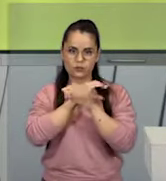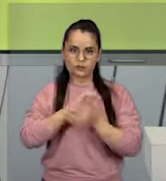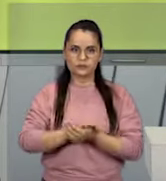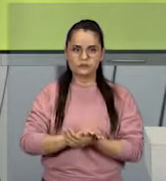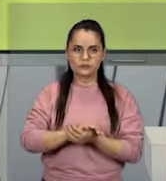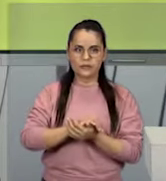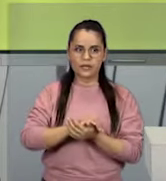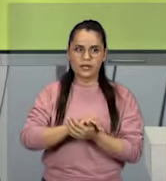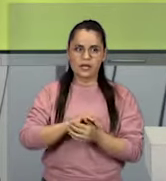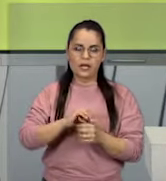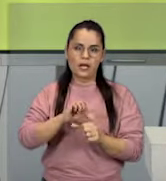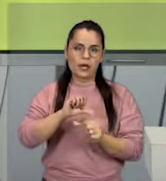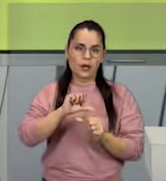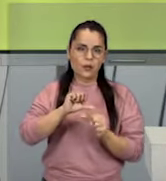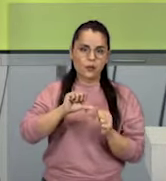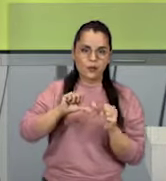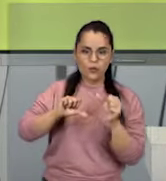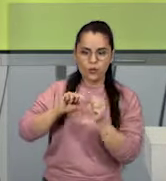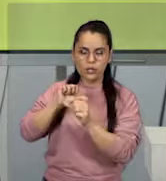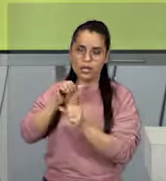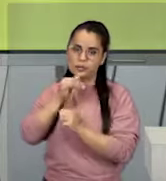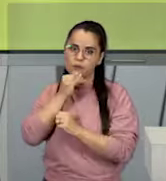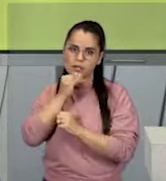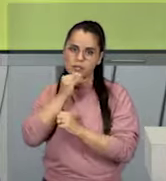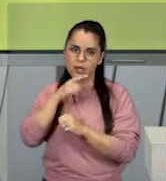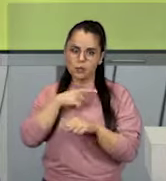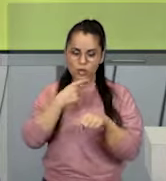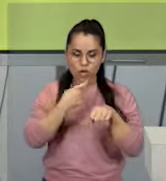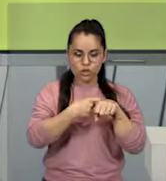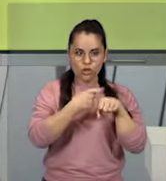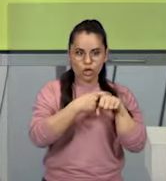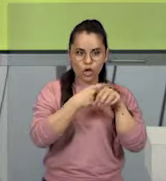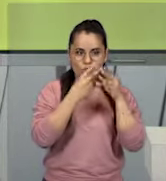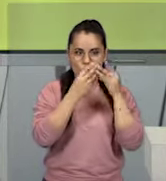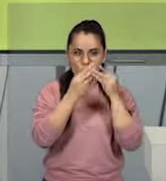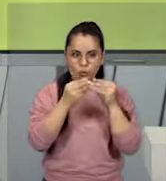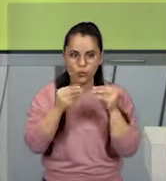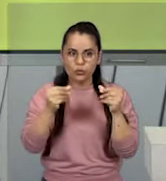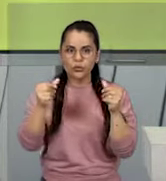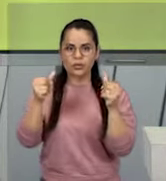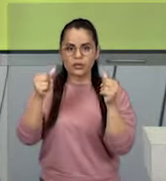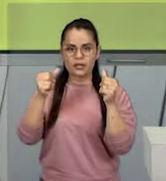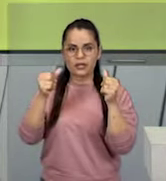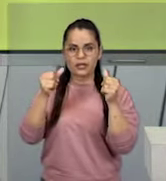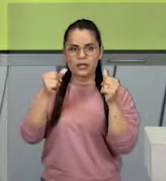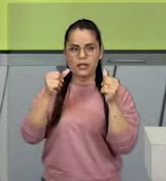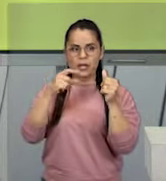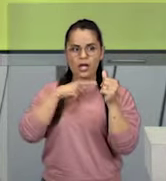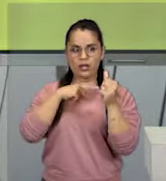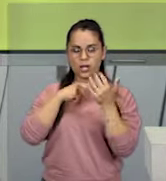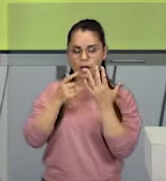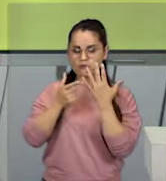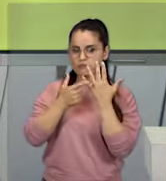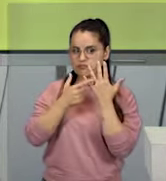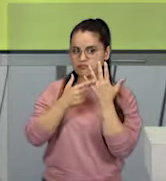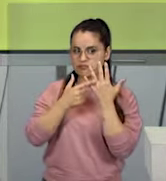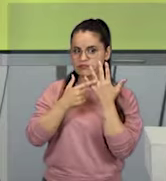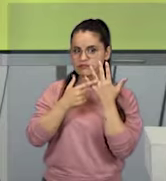a mudança do sólido para o líquido se você tem uma aliança que ela é sólida